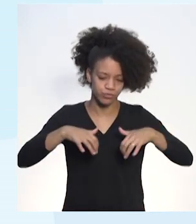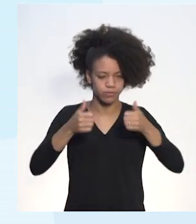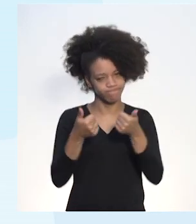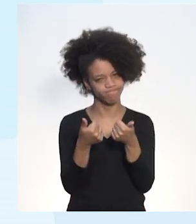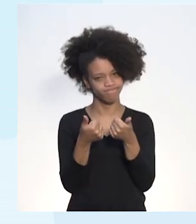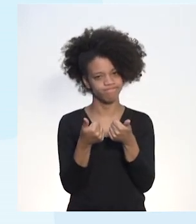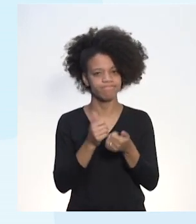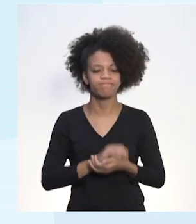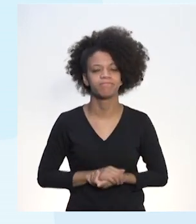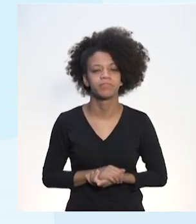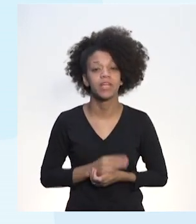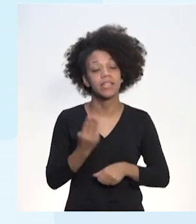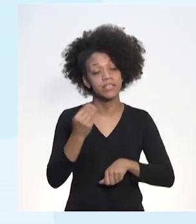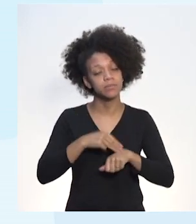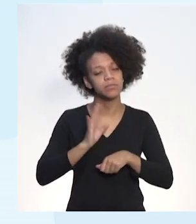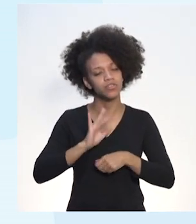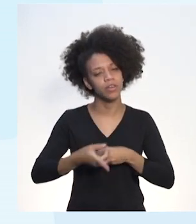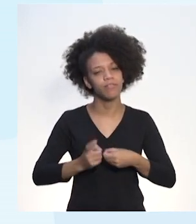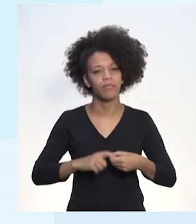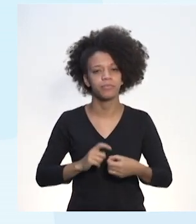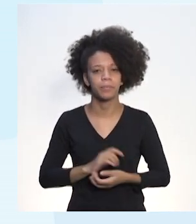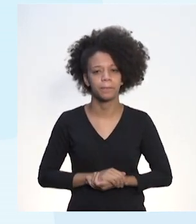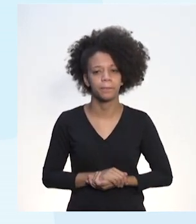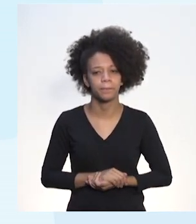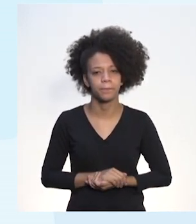Beleza? 3 minutos a gente volta.